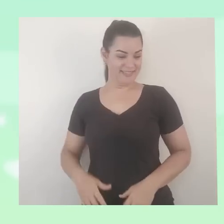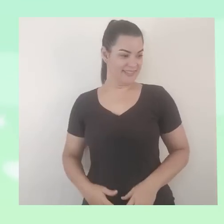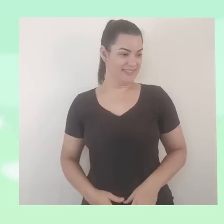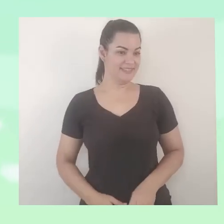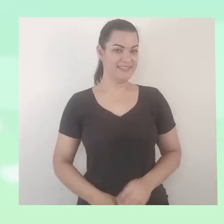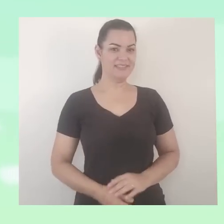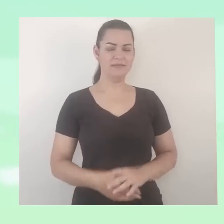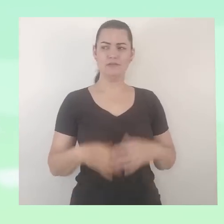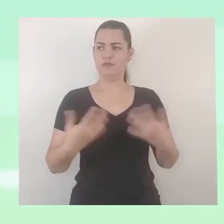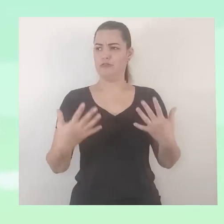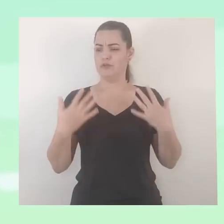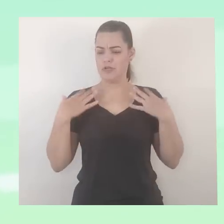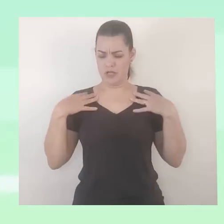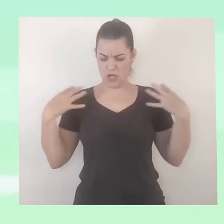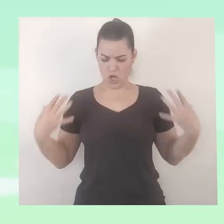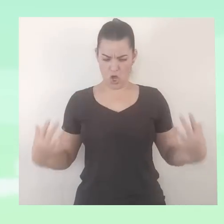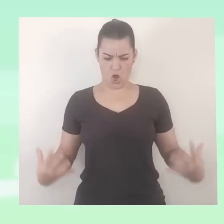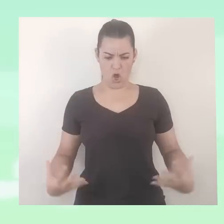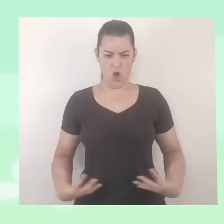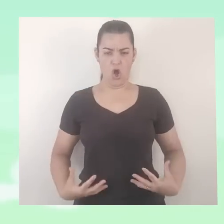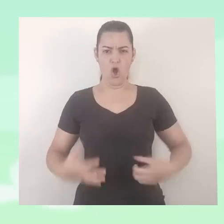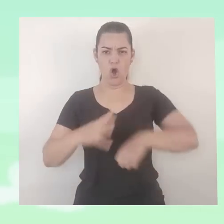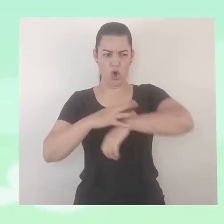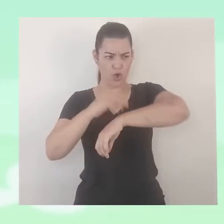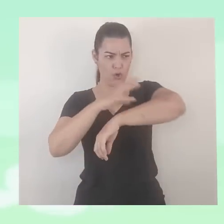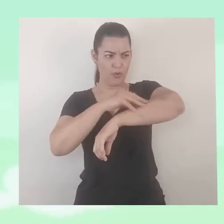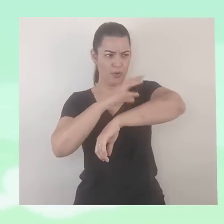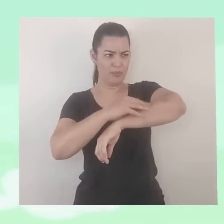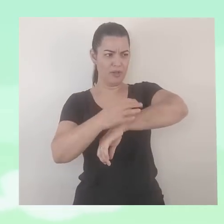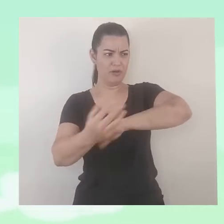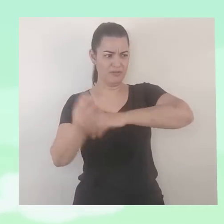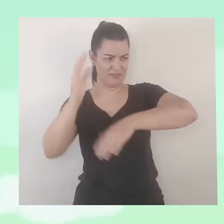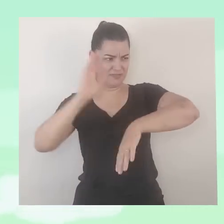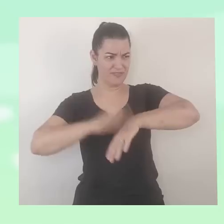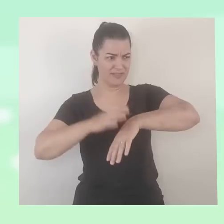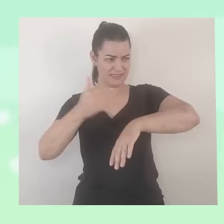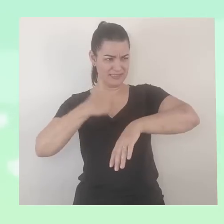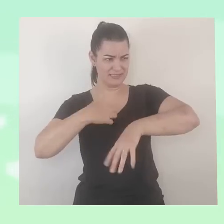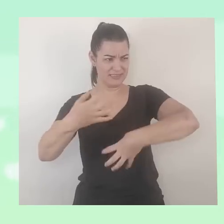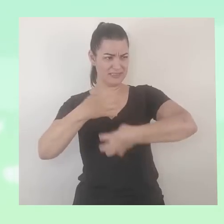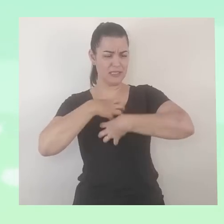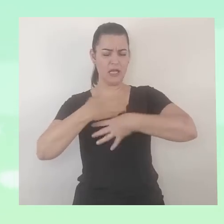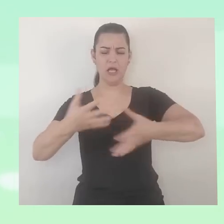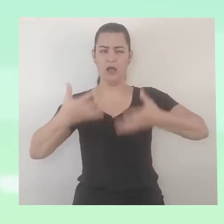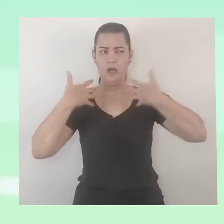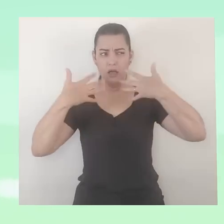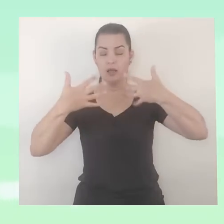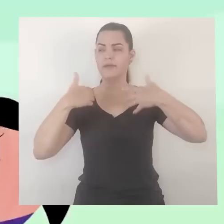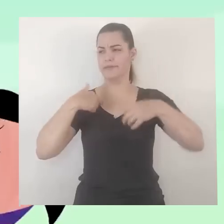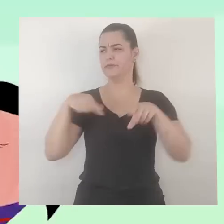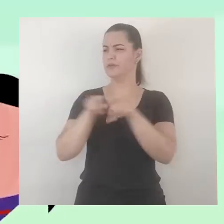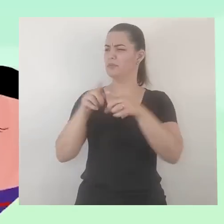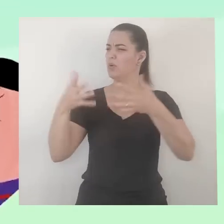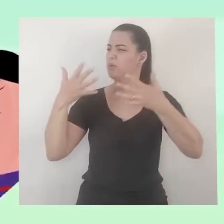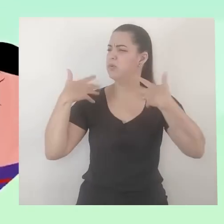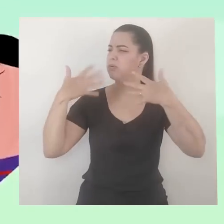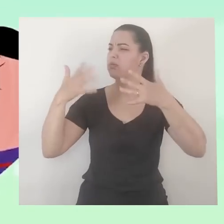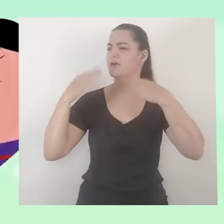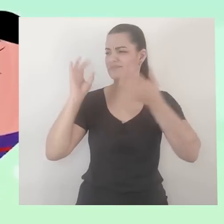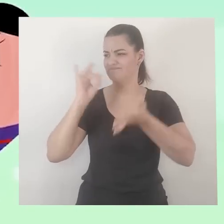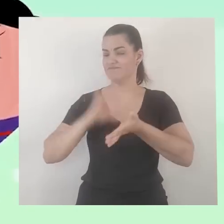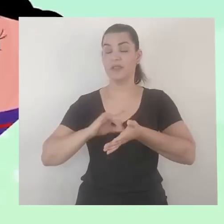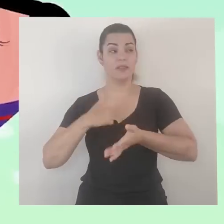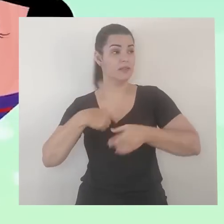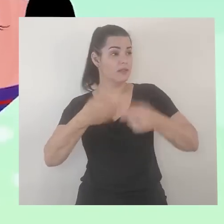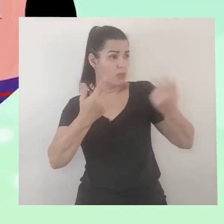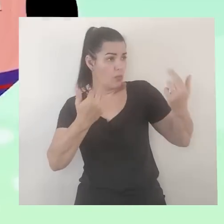Será que minha roupa peluda de balão que tá me fazendo sentir esse calorão? Também tô com calor. Eu